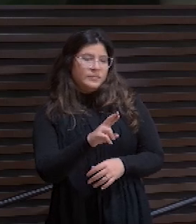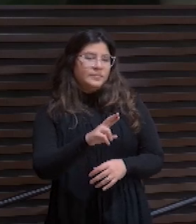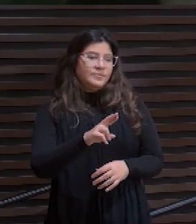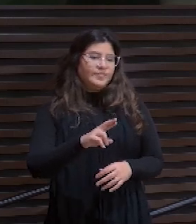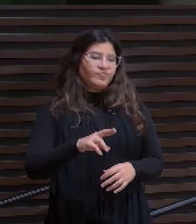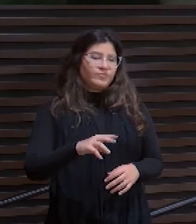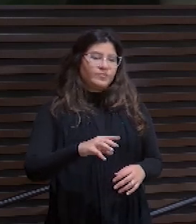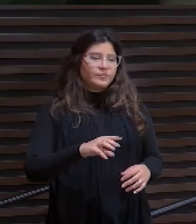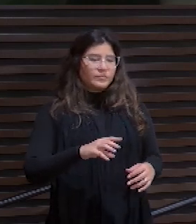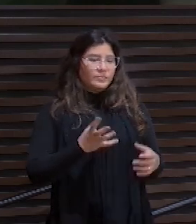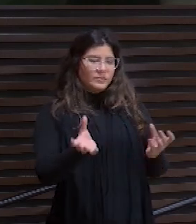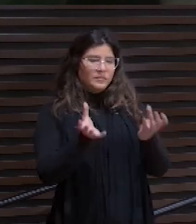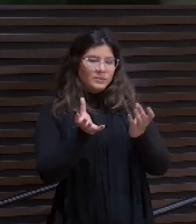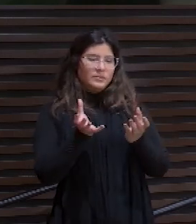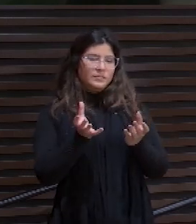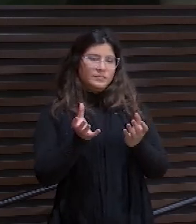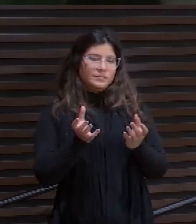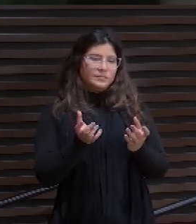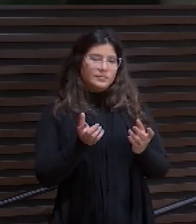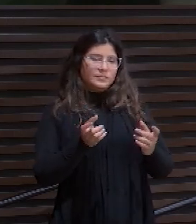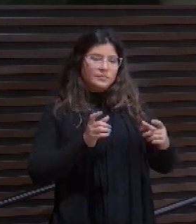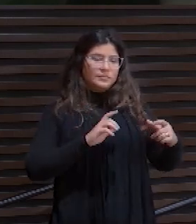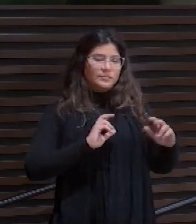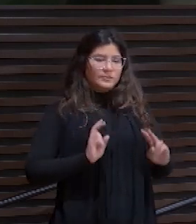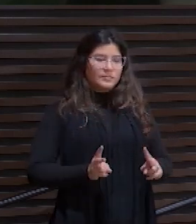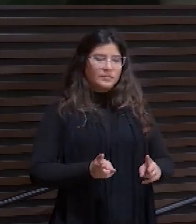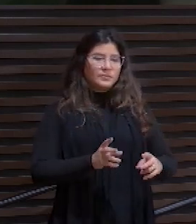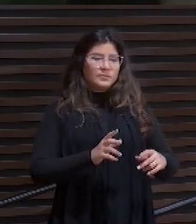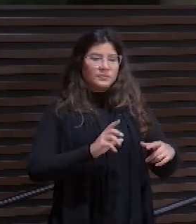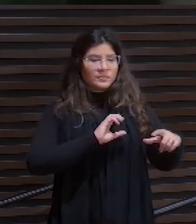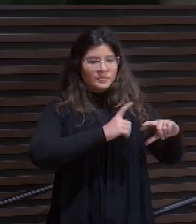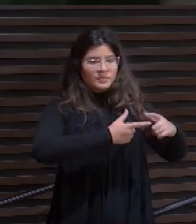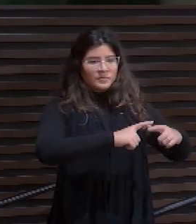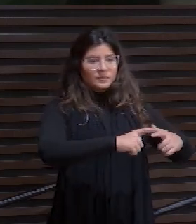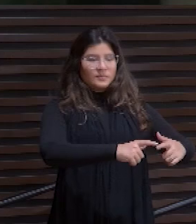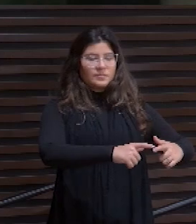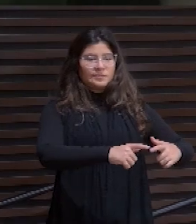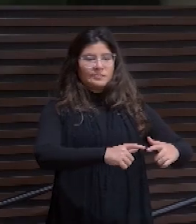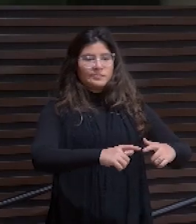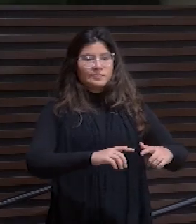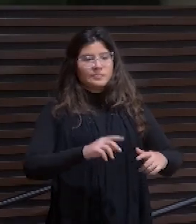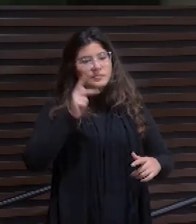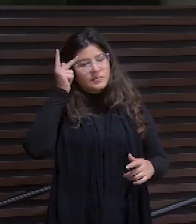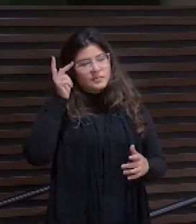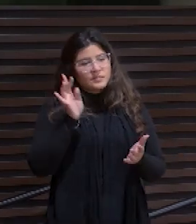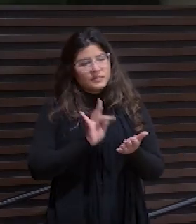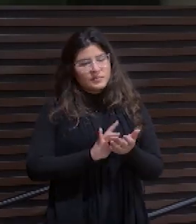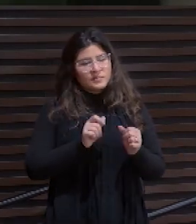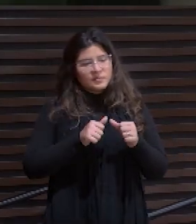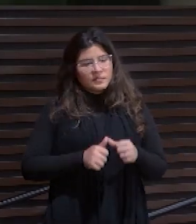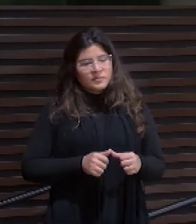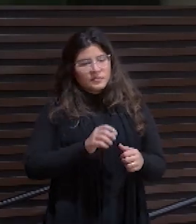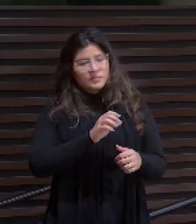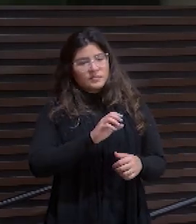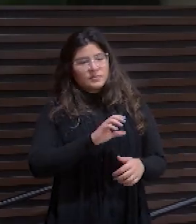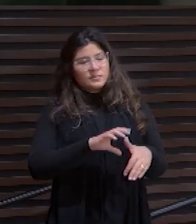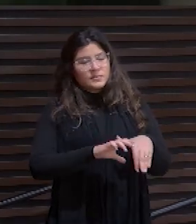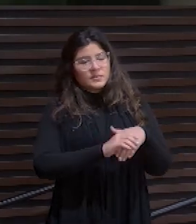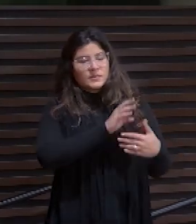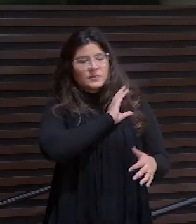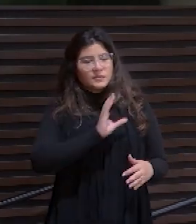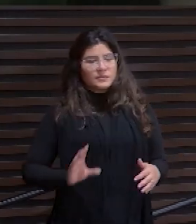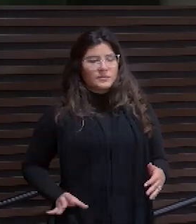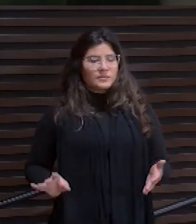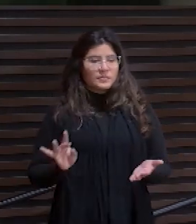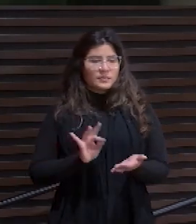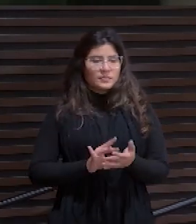rituais humanos, as sombras, as cerimônias, para a realidade que se encontra em Cristo. A realidade da nova aliança em